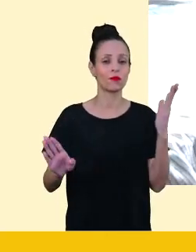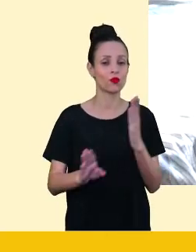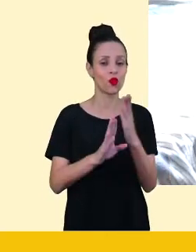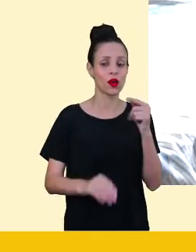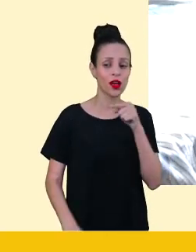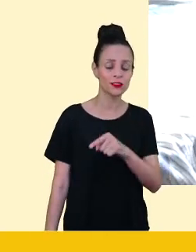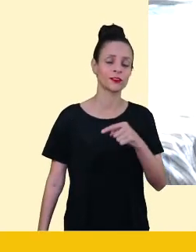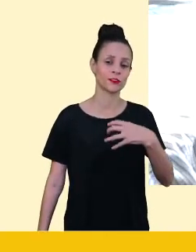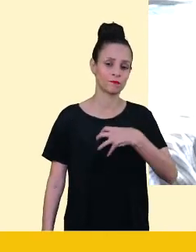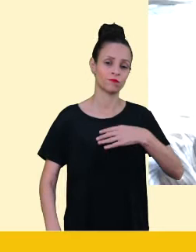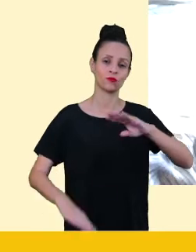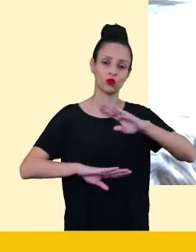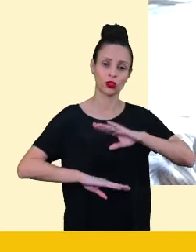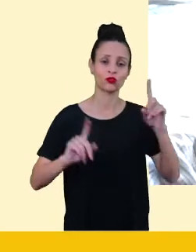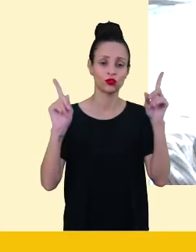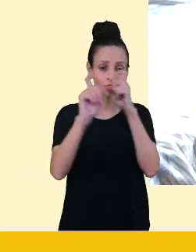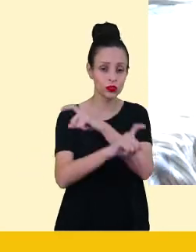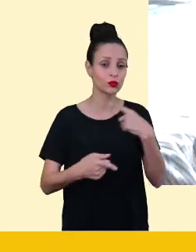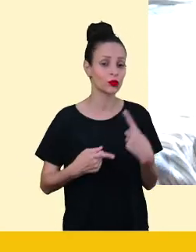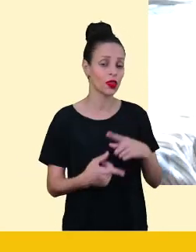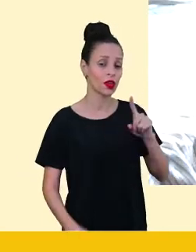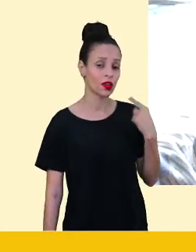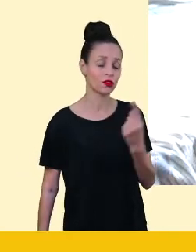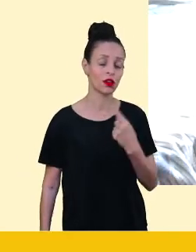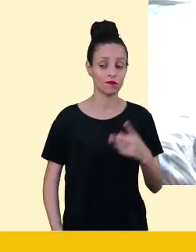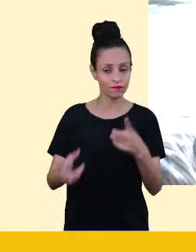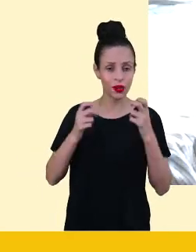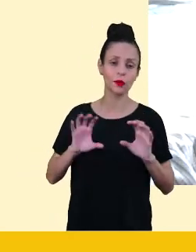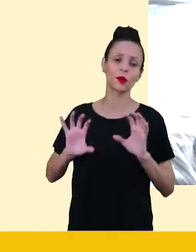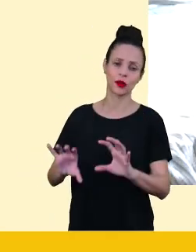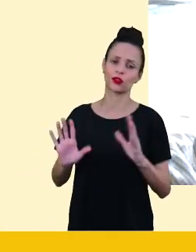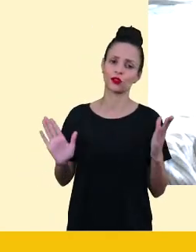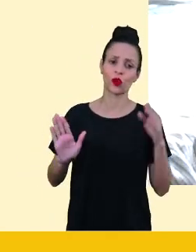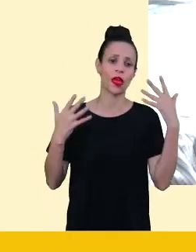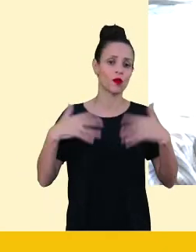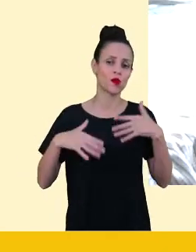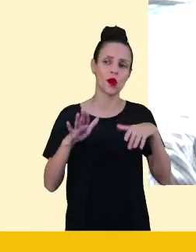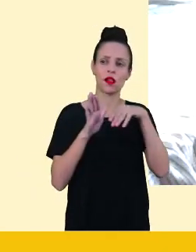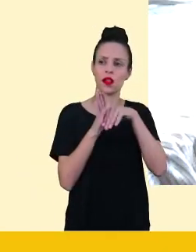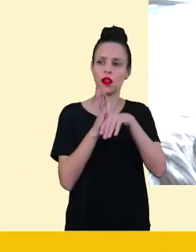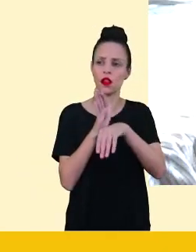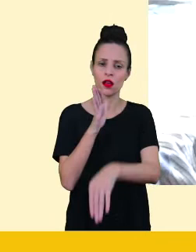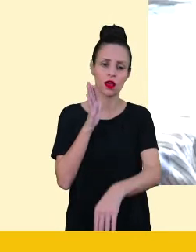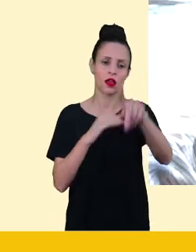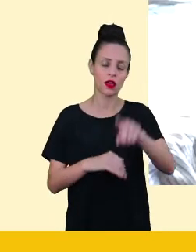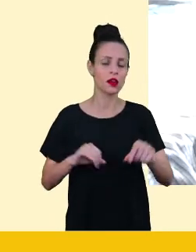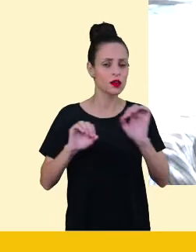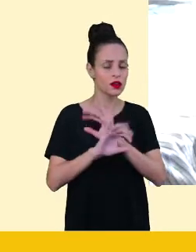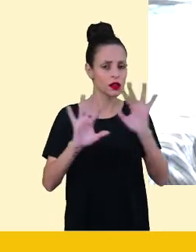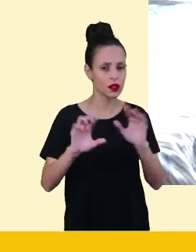abismo, assim. Eu acho que o que a gente percebeu era isso, era um abismo gigantesco